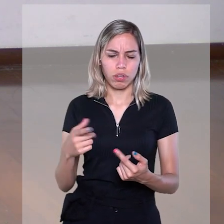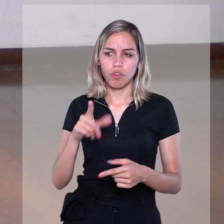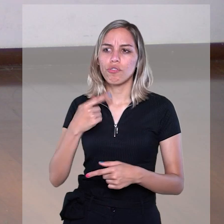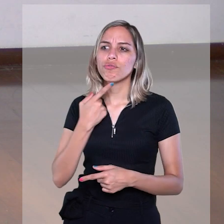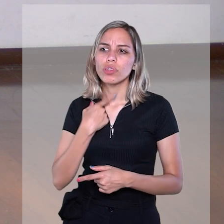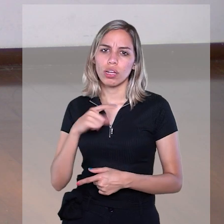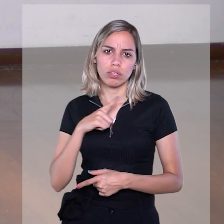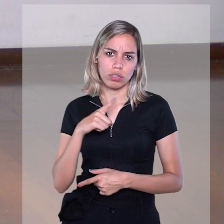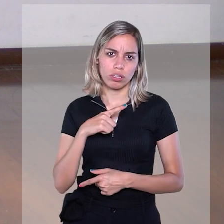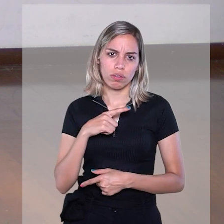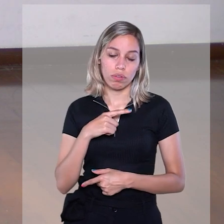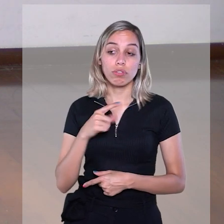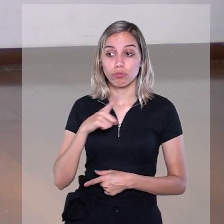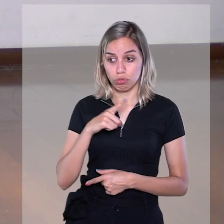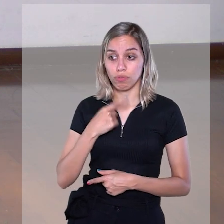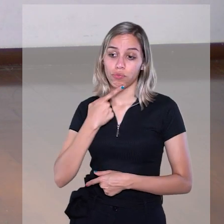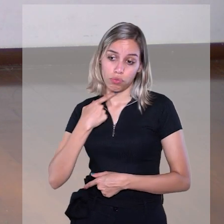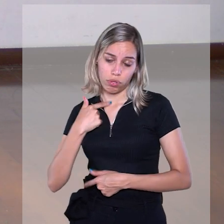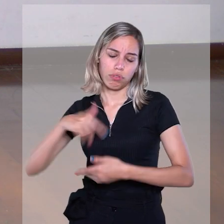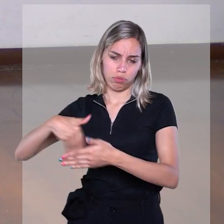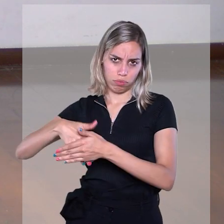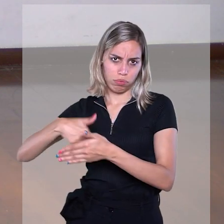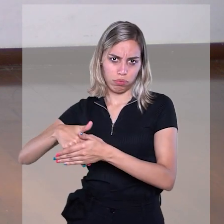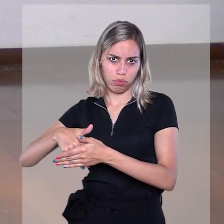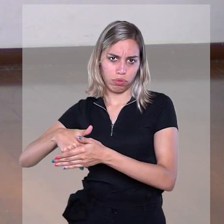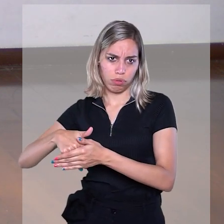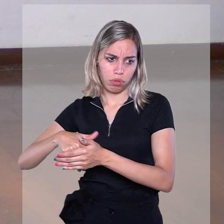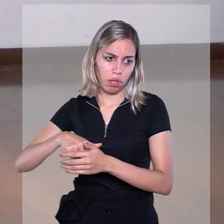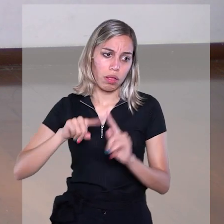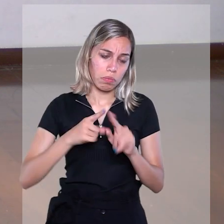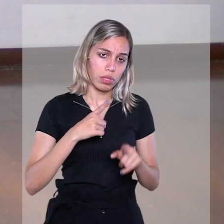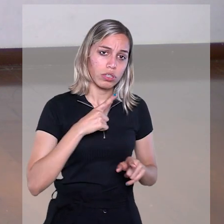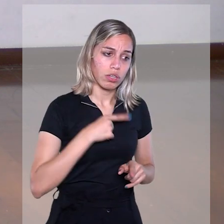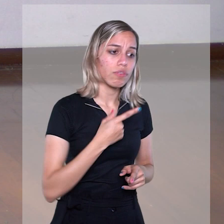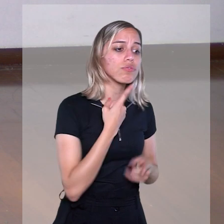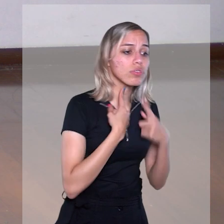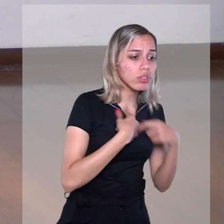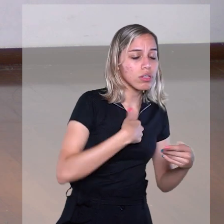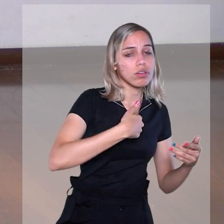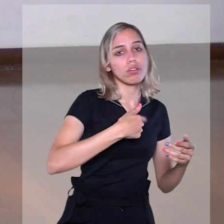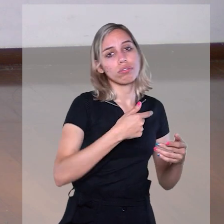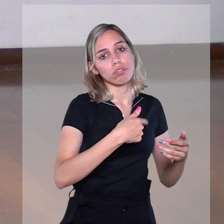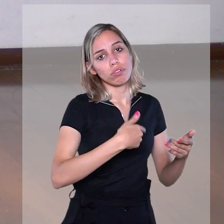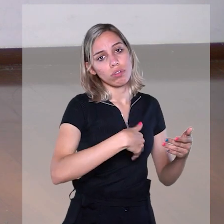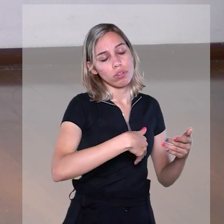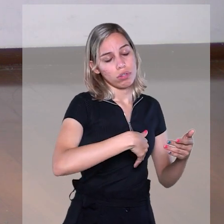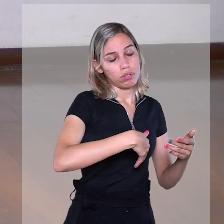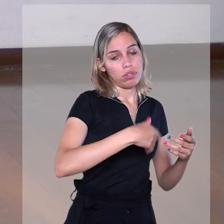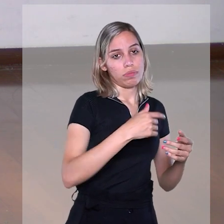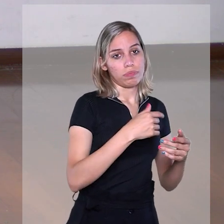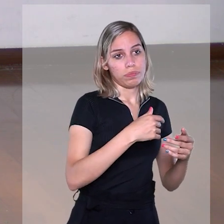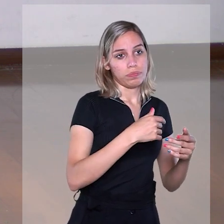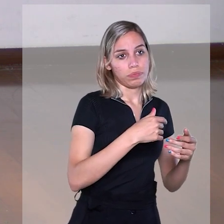E a poesia, mesmo nos seus melhores momentos, ela não tem nada que se iguale a uma trivela, a uma dibra, a um chapéu.